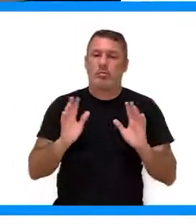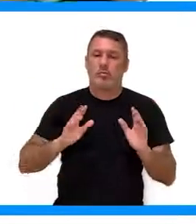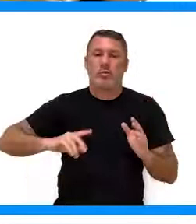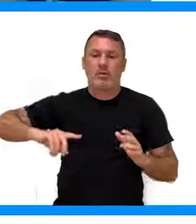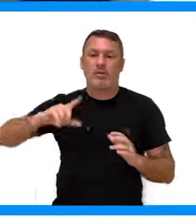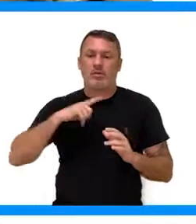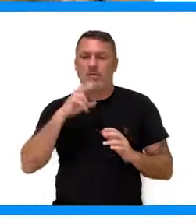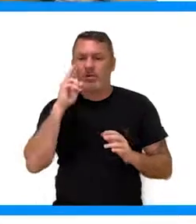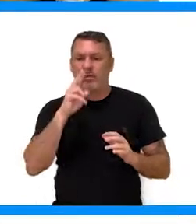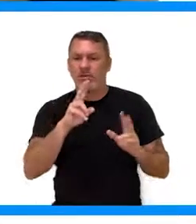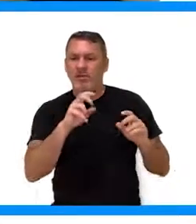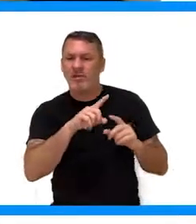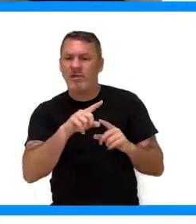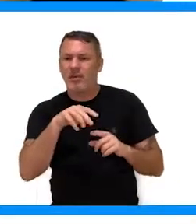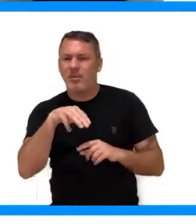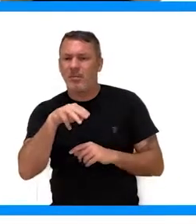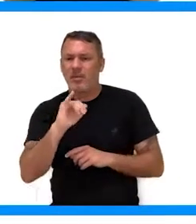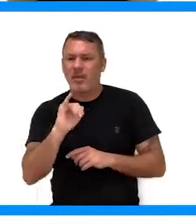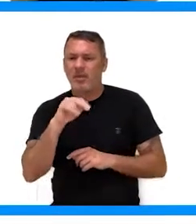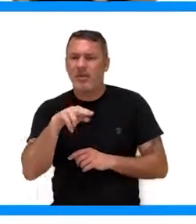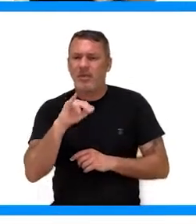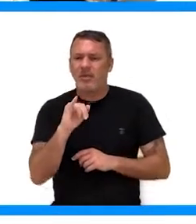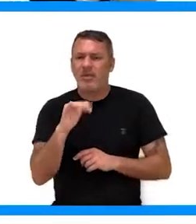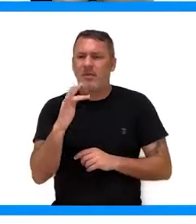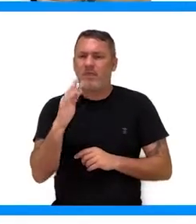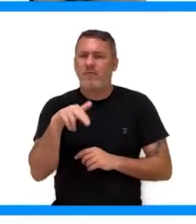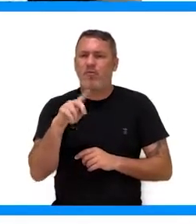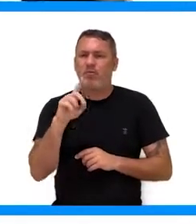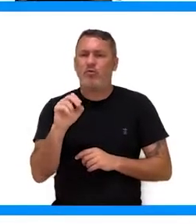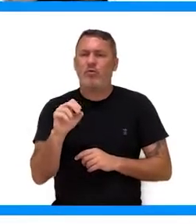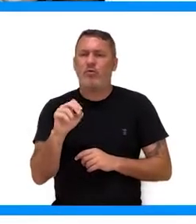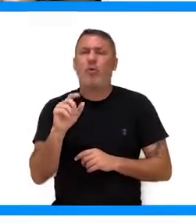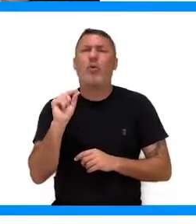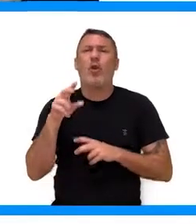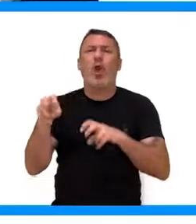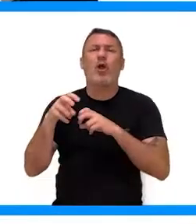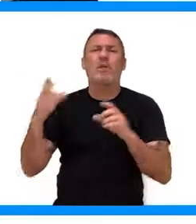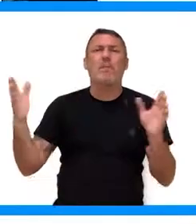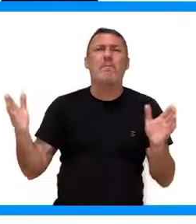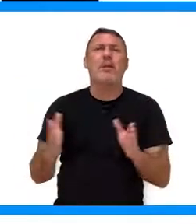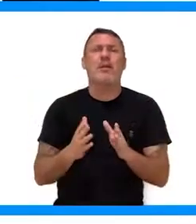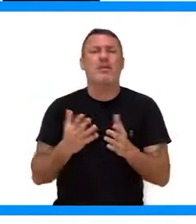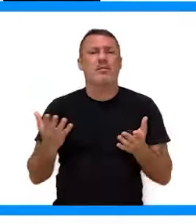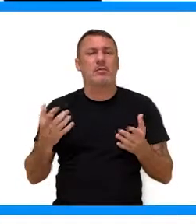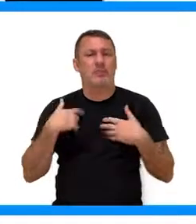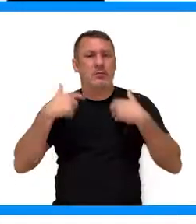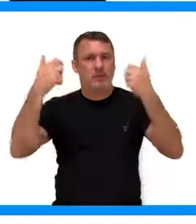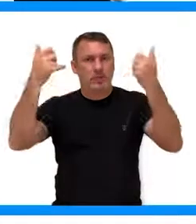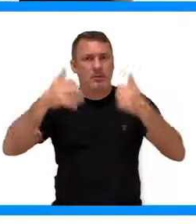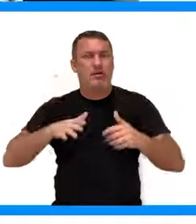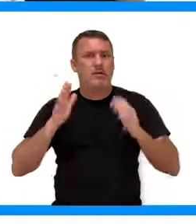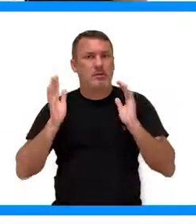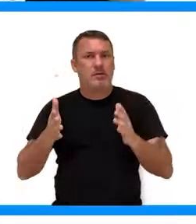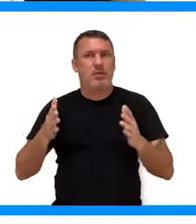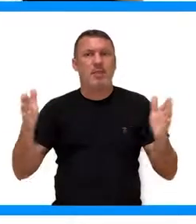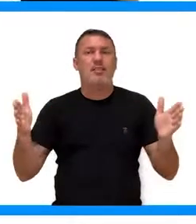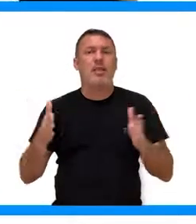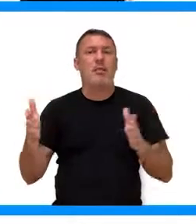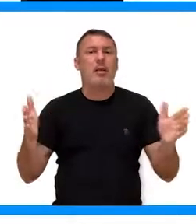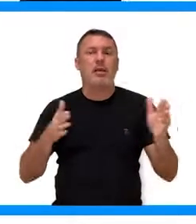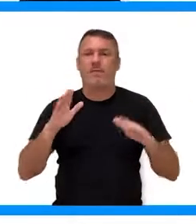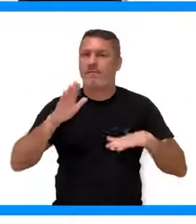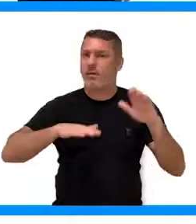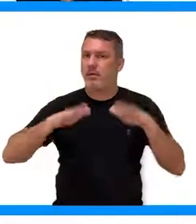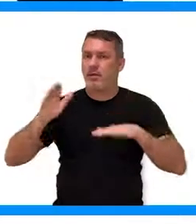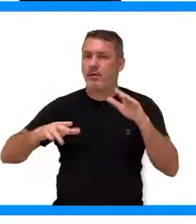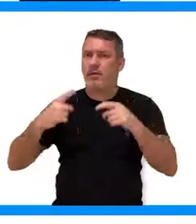Primeira consideração de minifúndios, ou seja, que é inferior a um módulo rural. Professor, mas espera aí, qual o tamanho? Eu acabei de explicar.